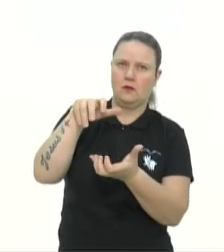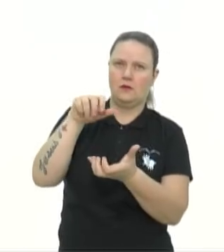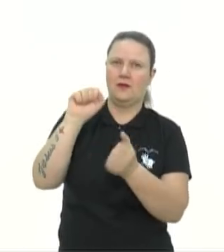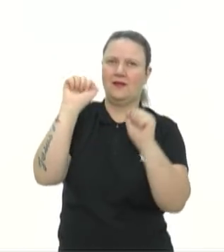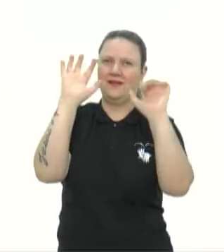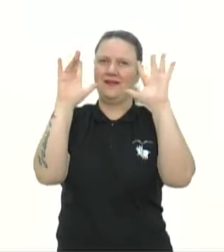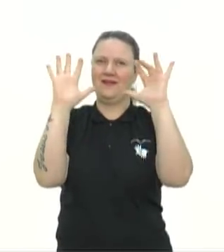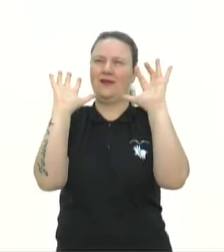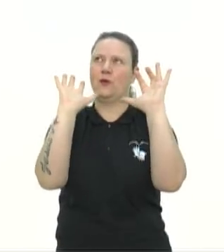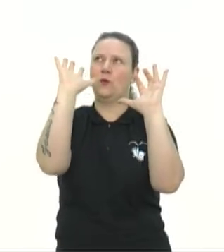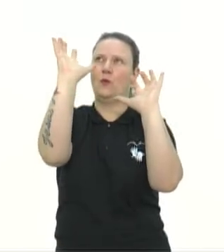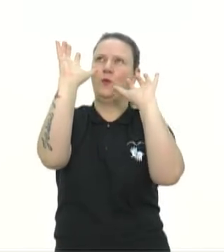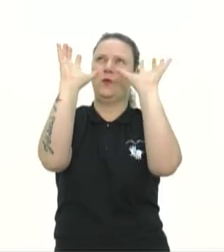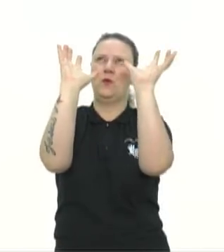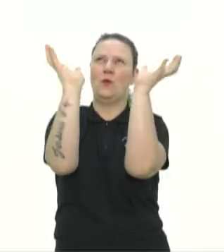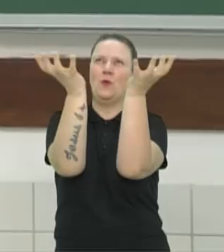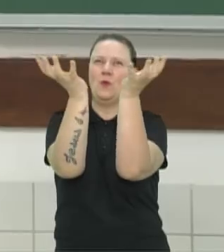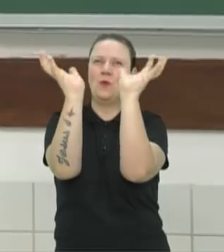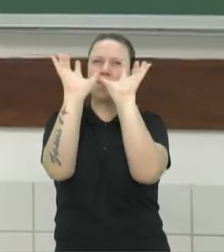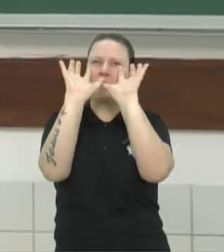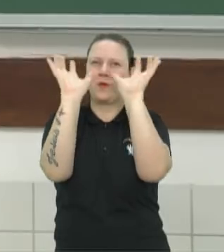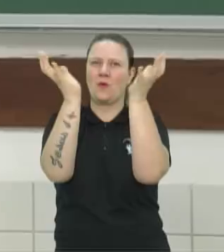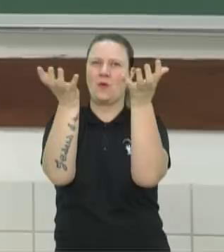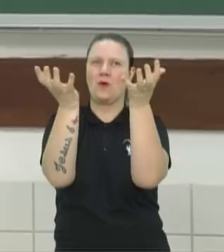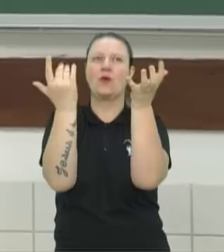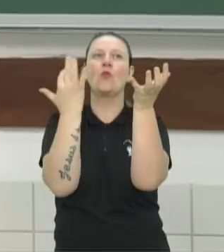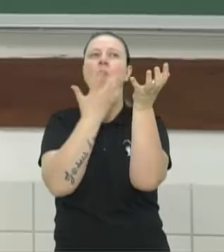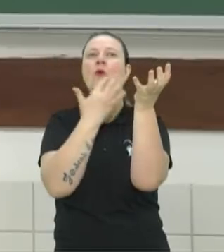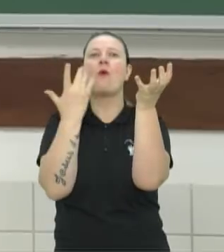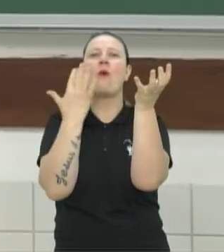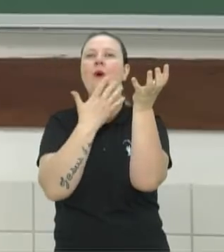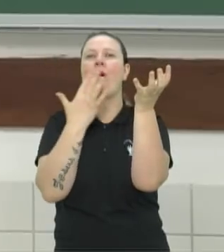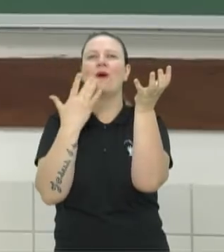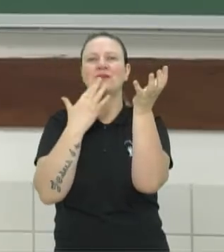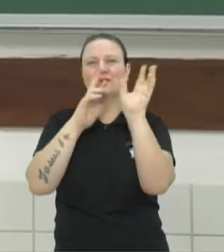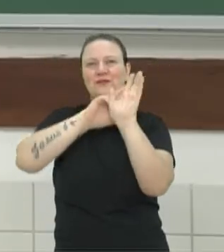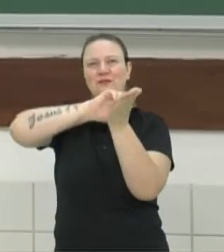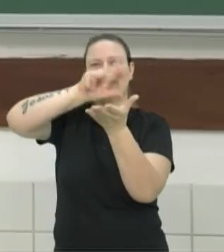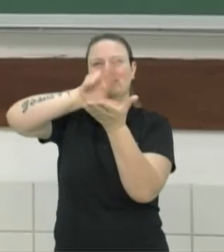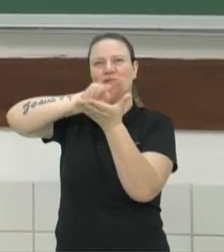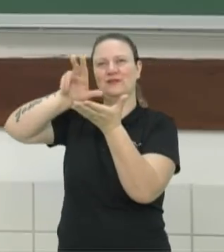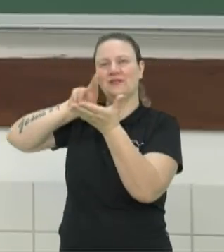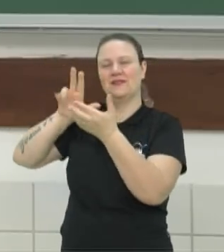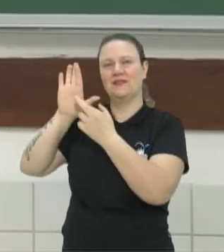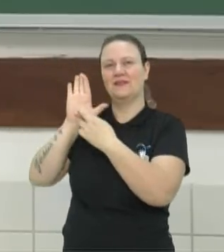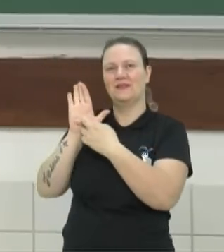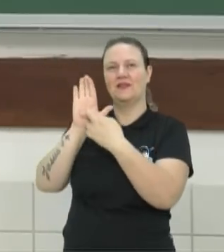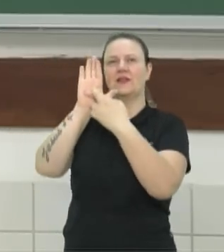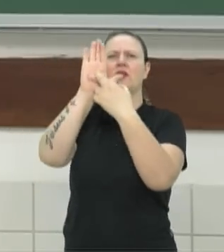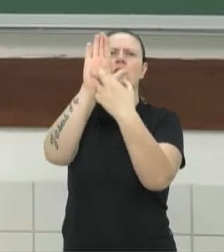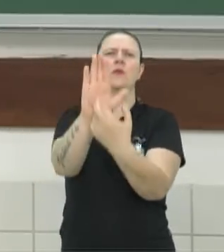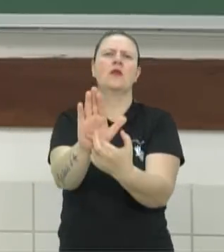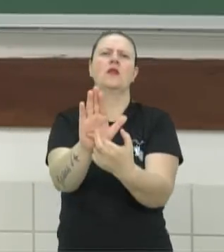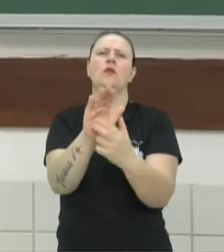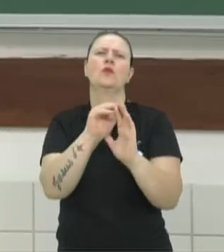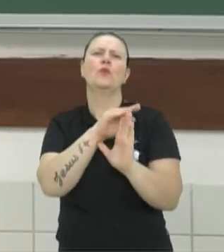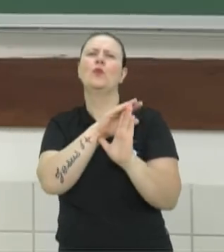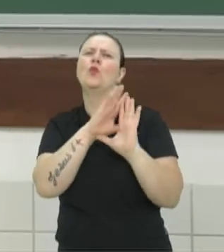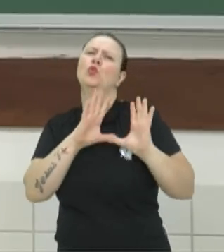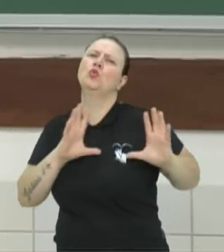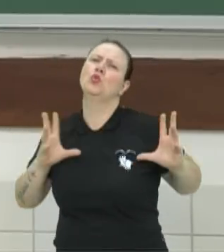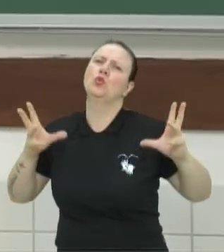várias mãos, vocês observem que são várias mãos de várias cores, que representam ali todas as